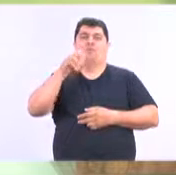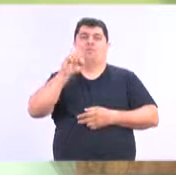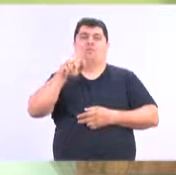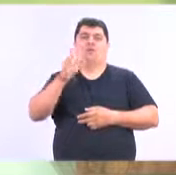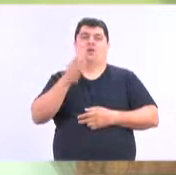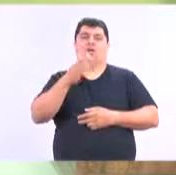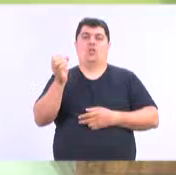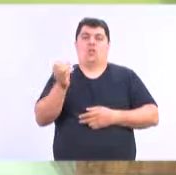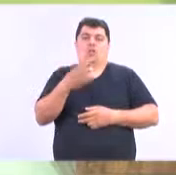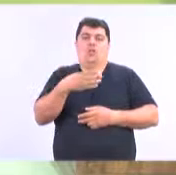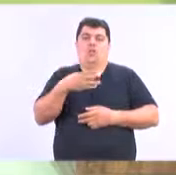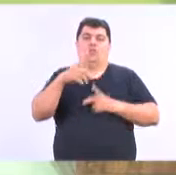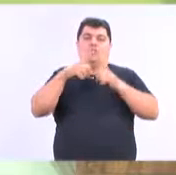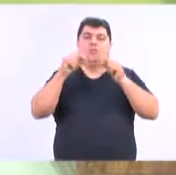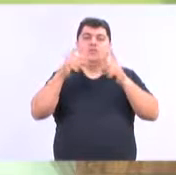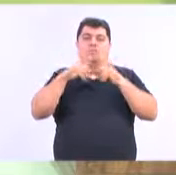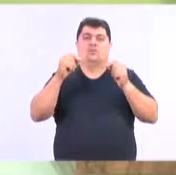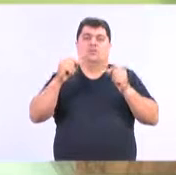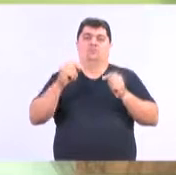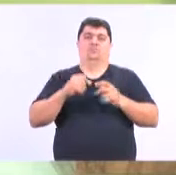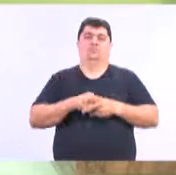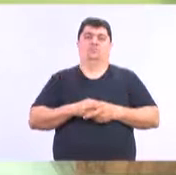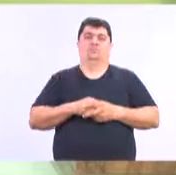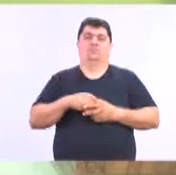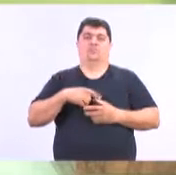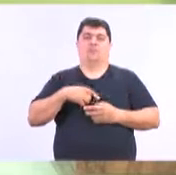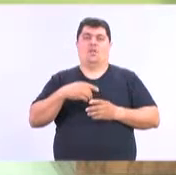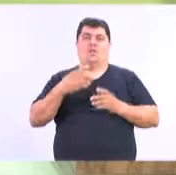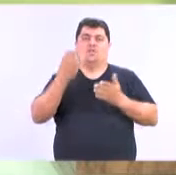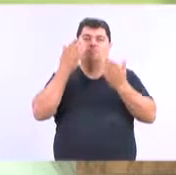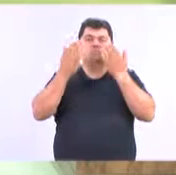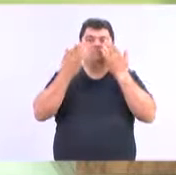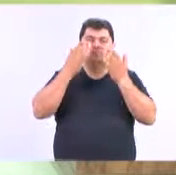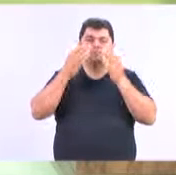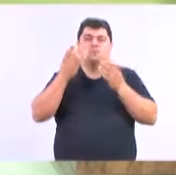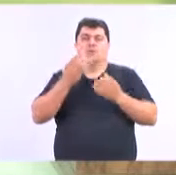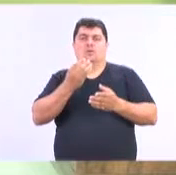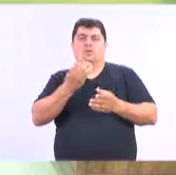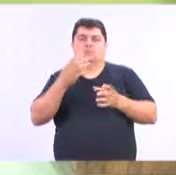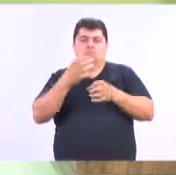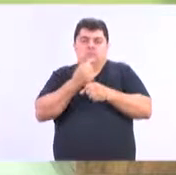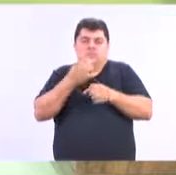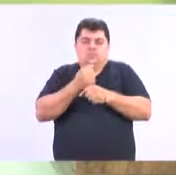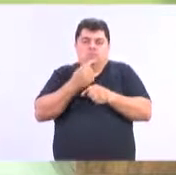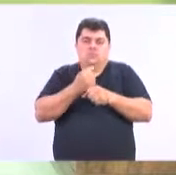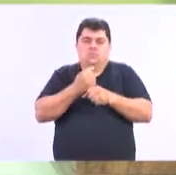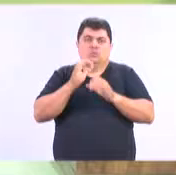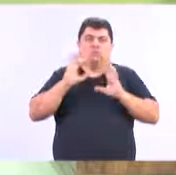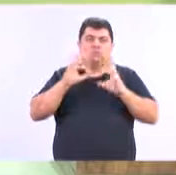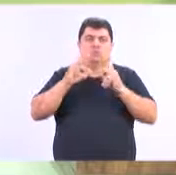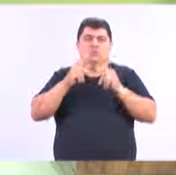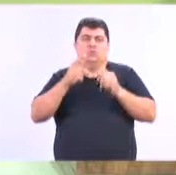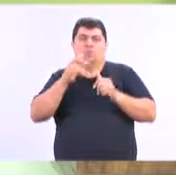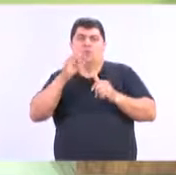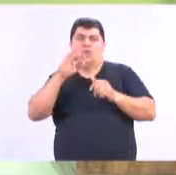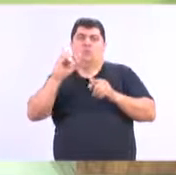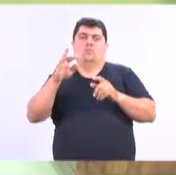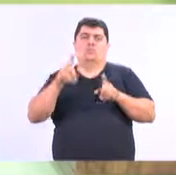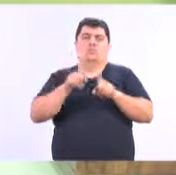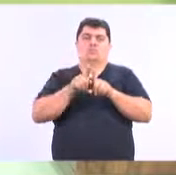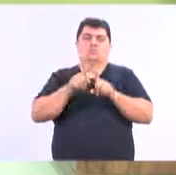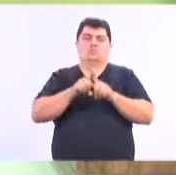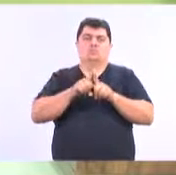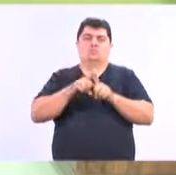Nova Brasilândia do Oeste. Ele diz: a análise dos cálculos efetuados das contas patrimoniais de um